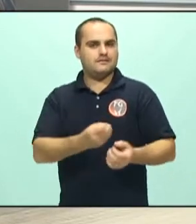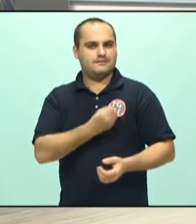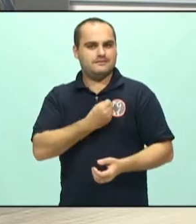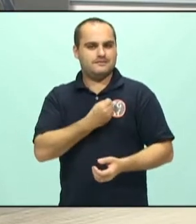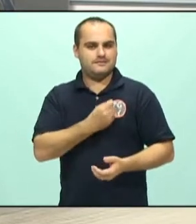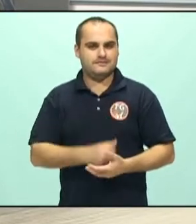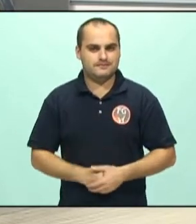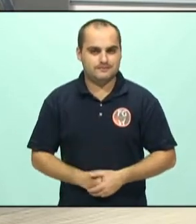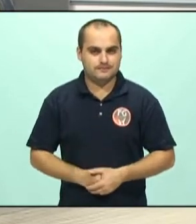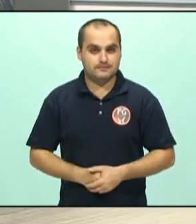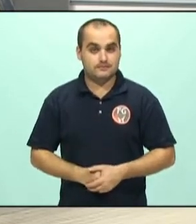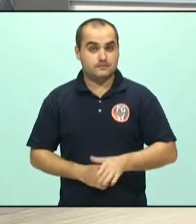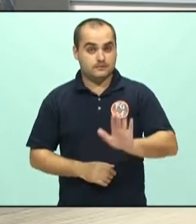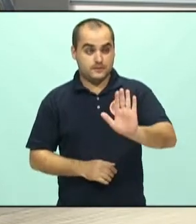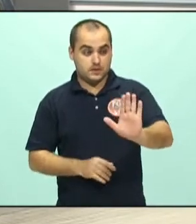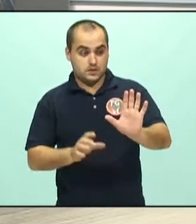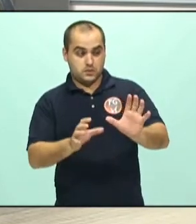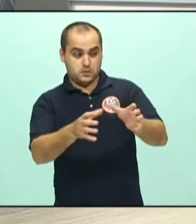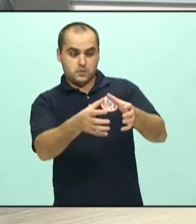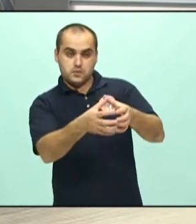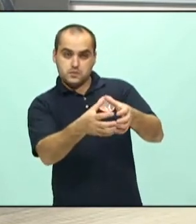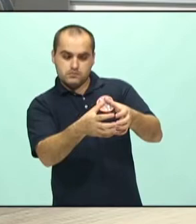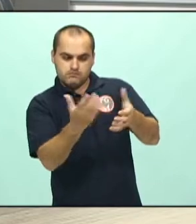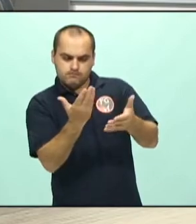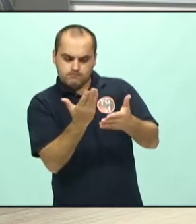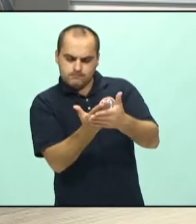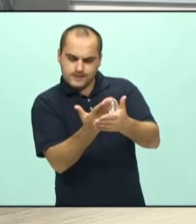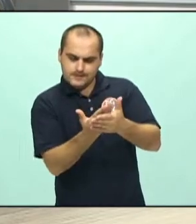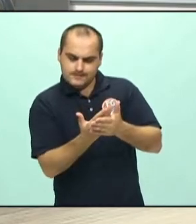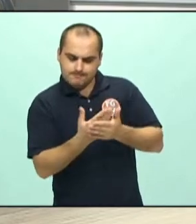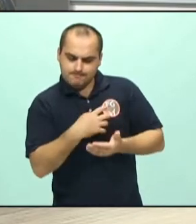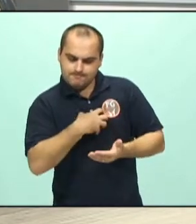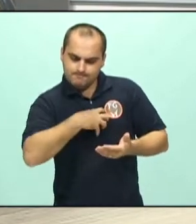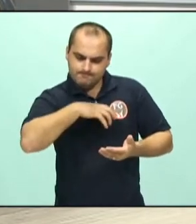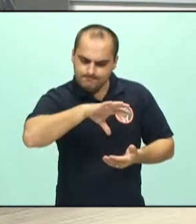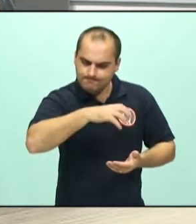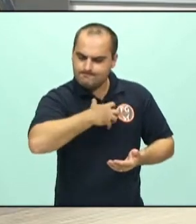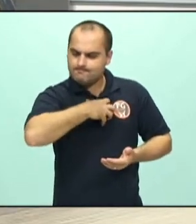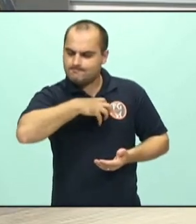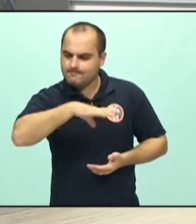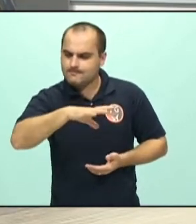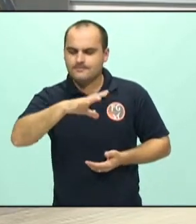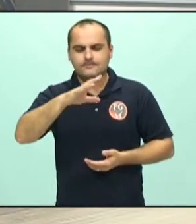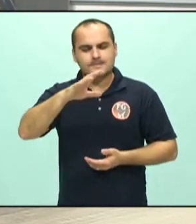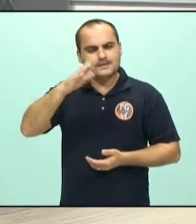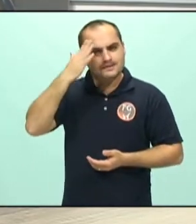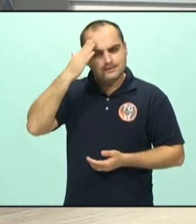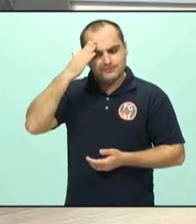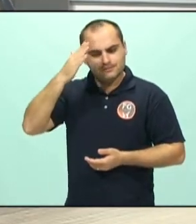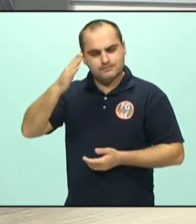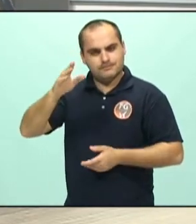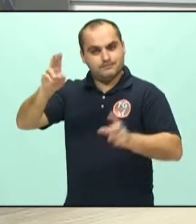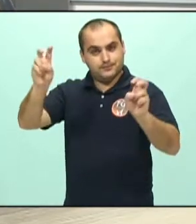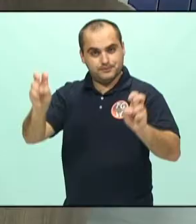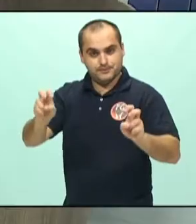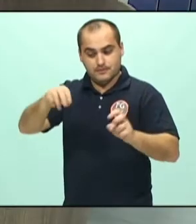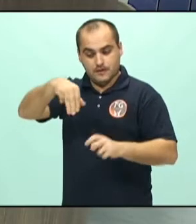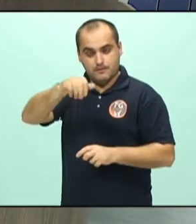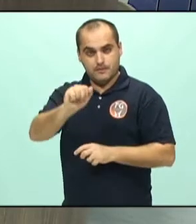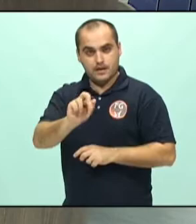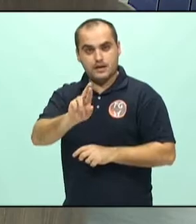quando um grupo ensinou esse conto para a gente de forma dramatizada, a Mariane e a